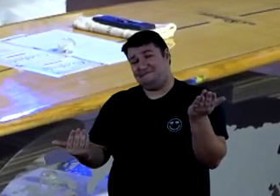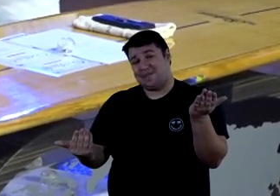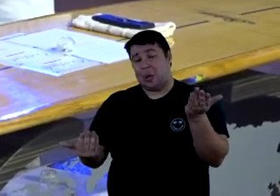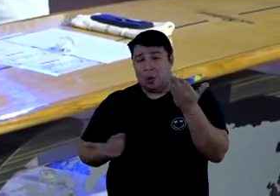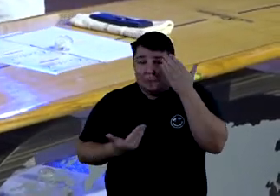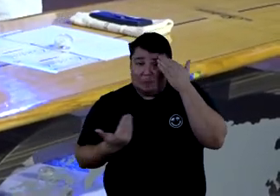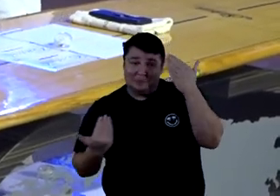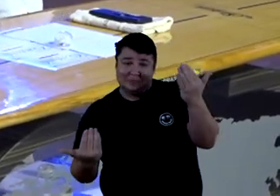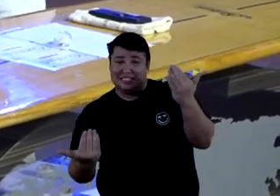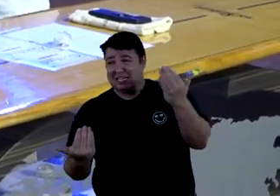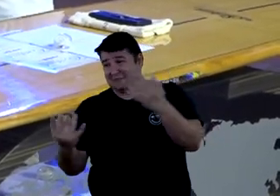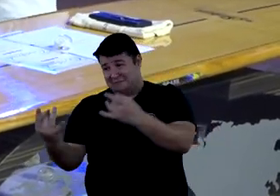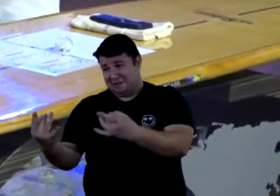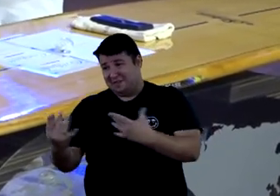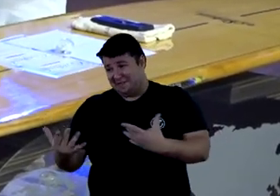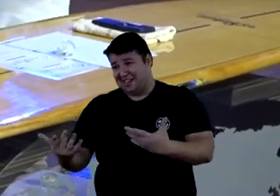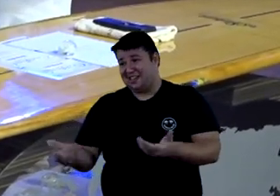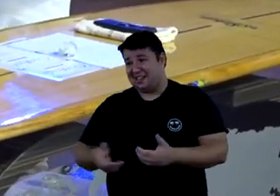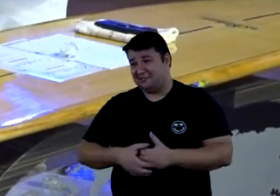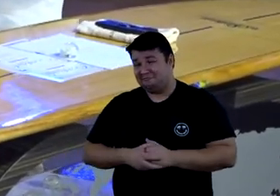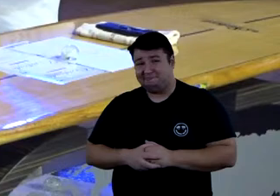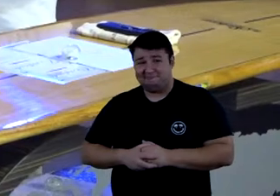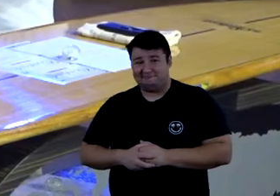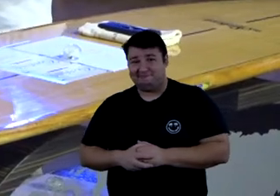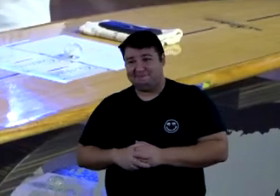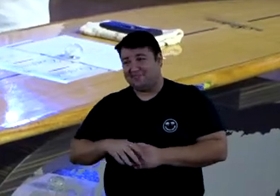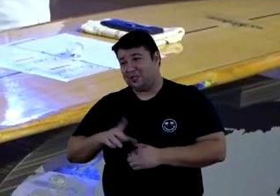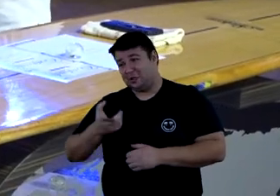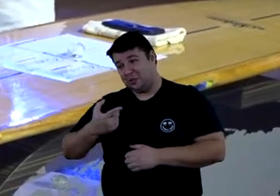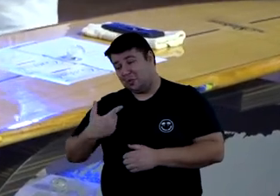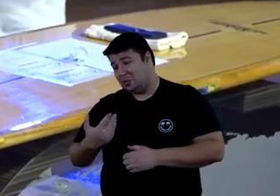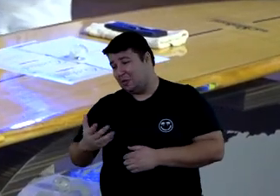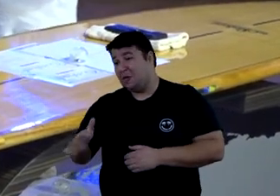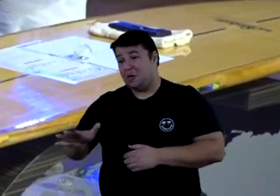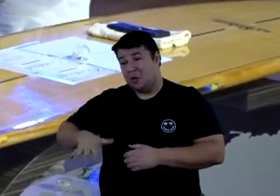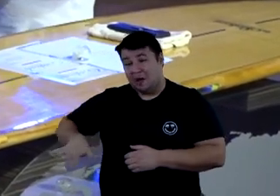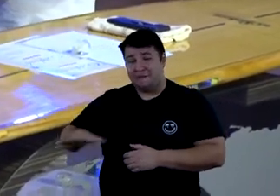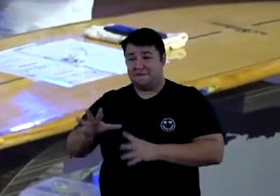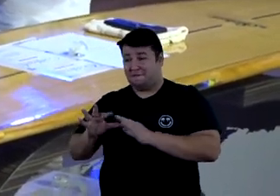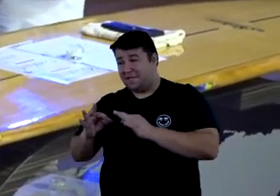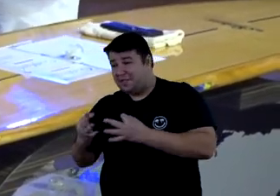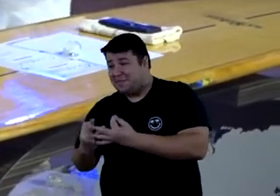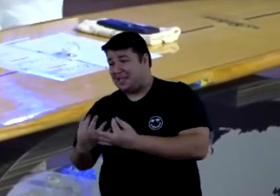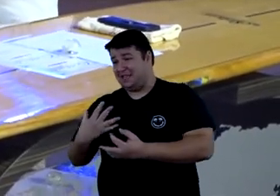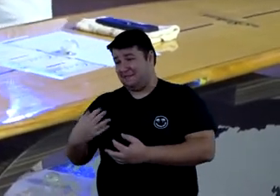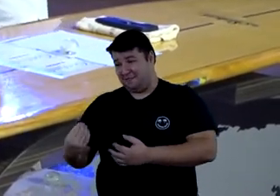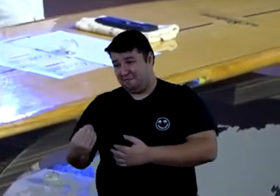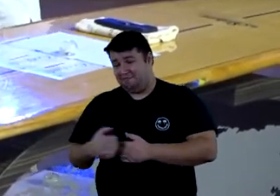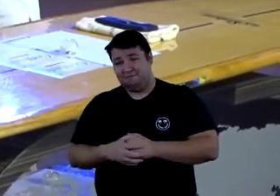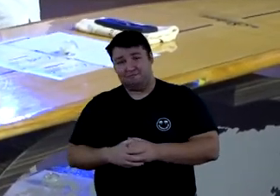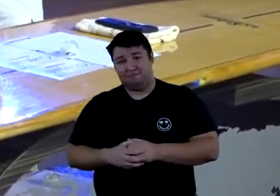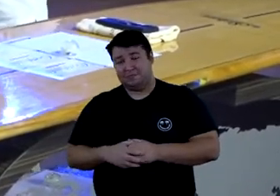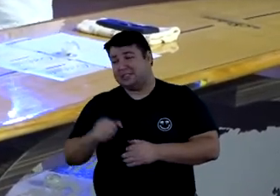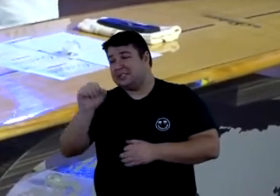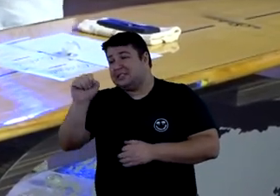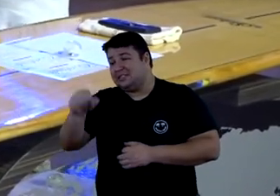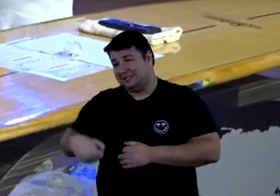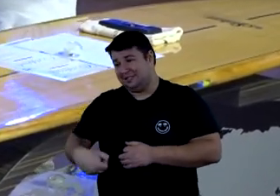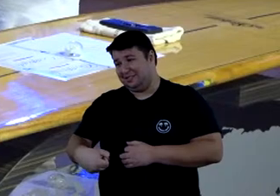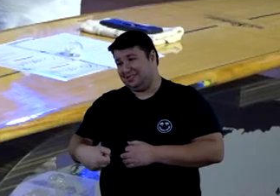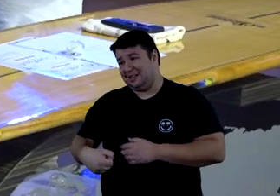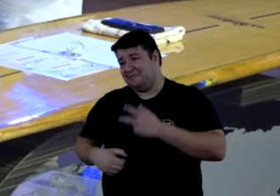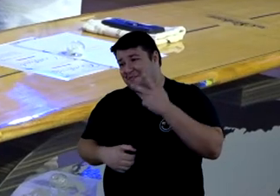Obrigado por não ter desistido de mim, dos nossos filhos, da nossa família. E sim, é